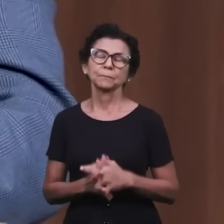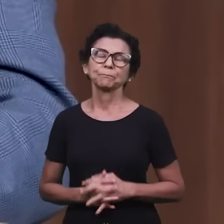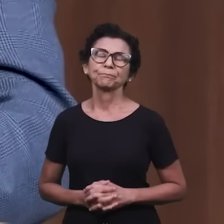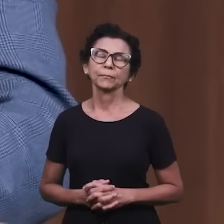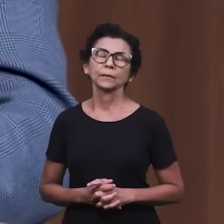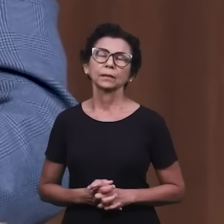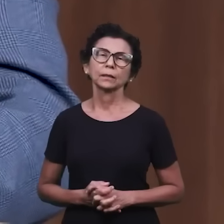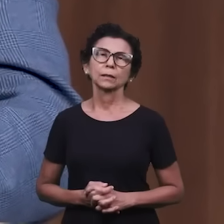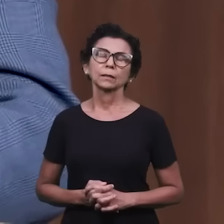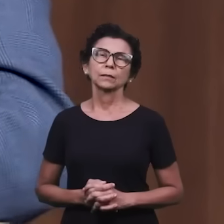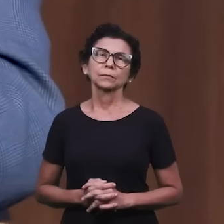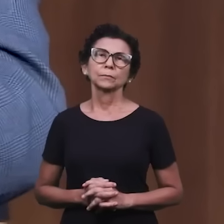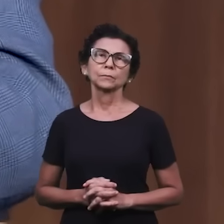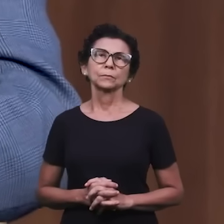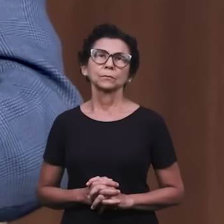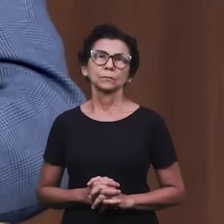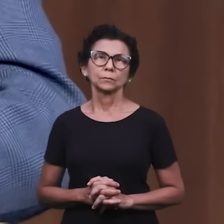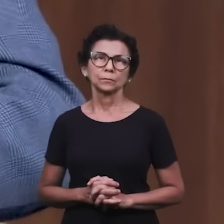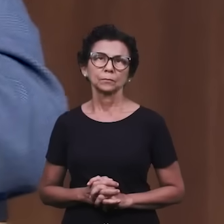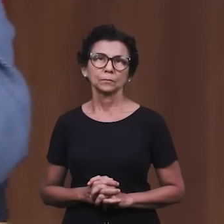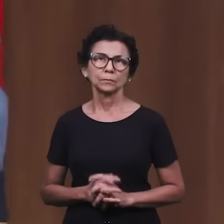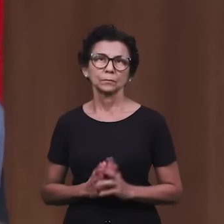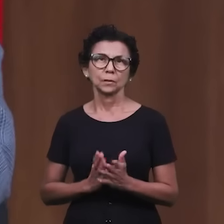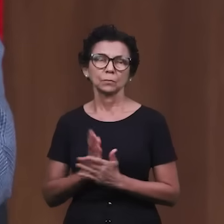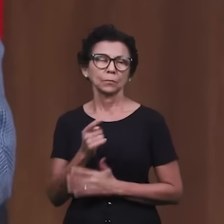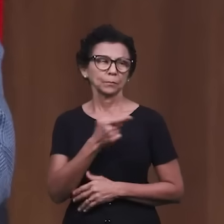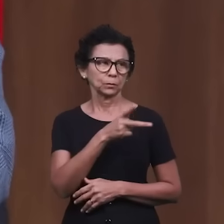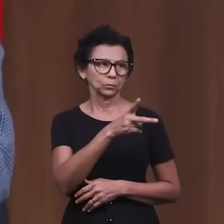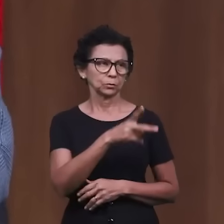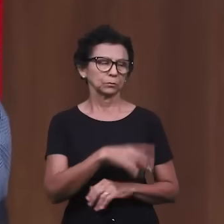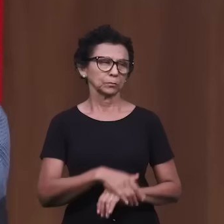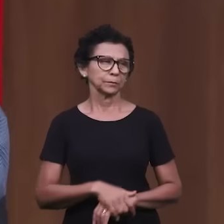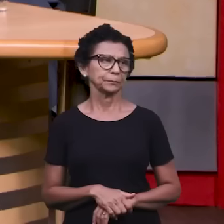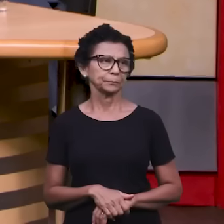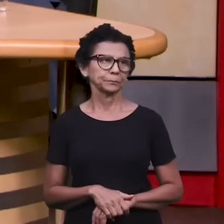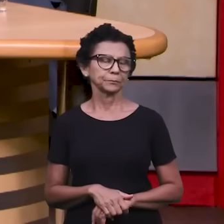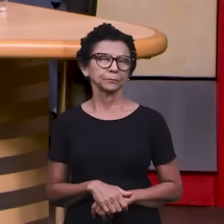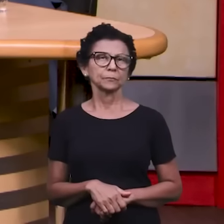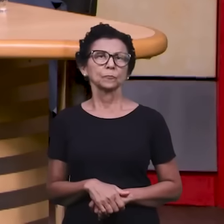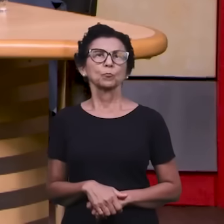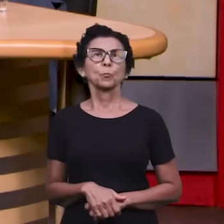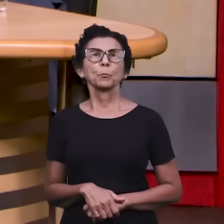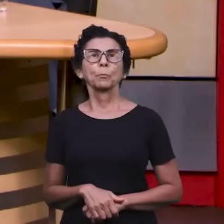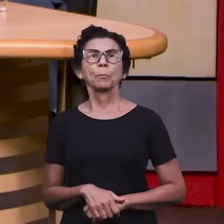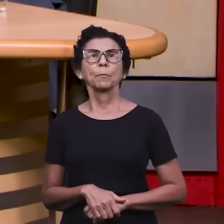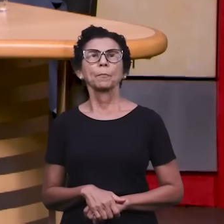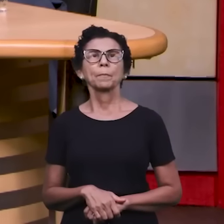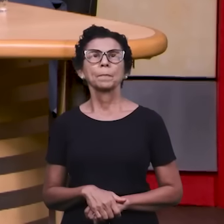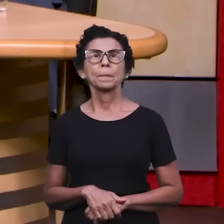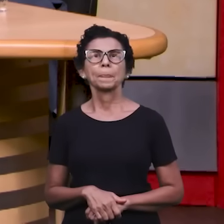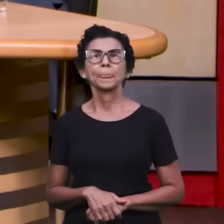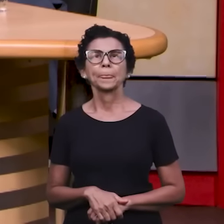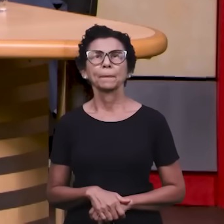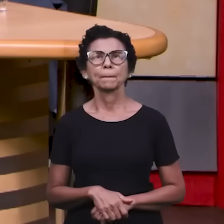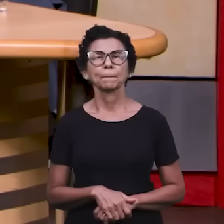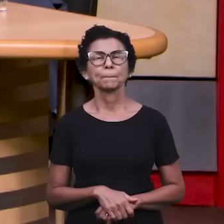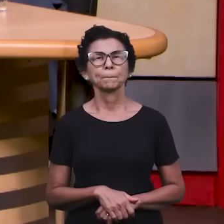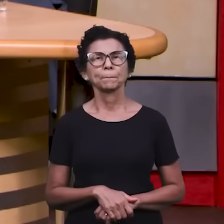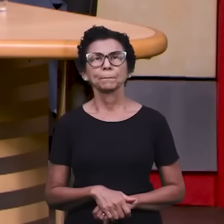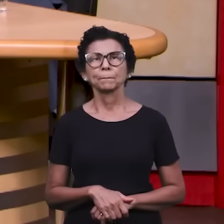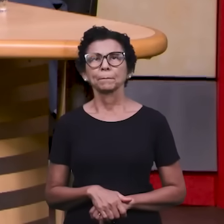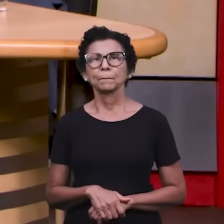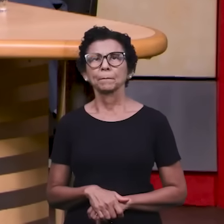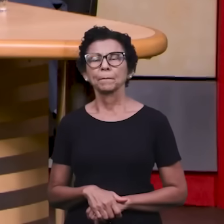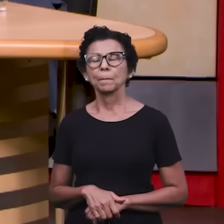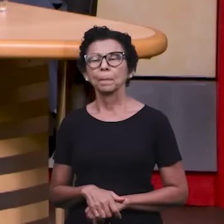É claro que isso é uma linha, mas continua o que você estava falando. Só concluindo, e aí a reunião